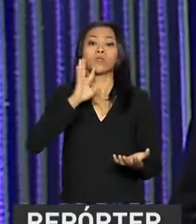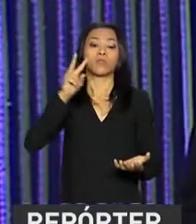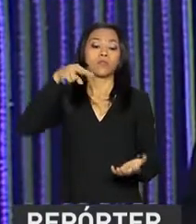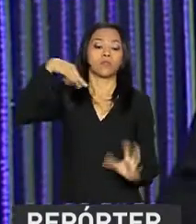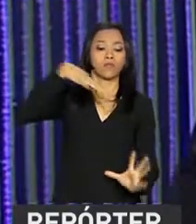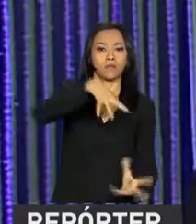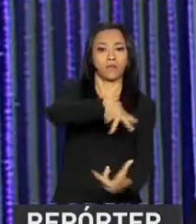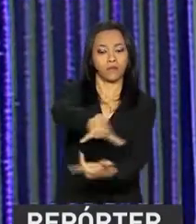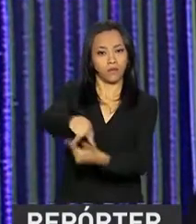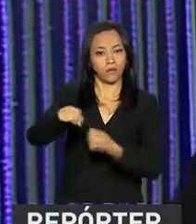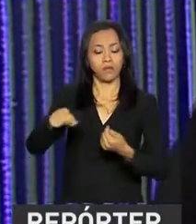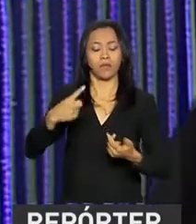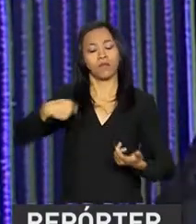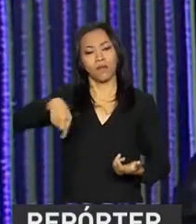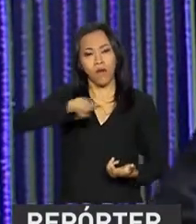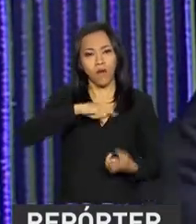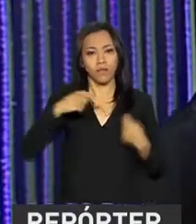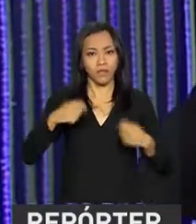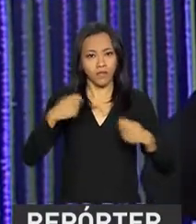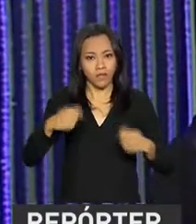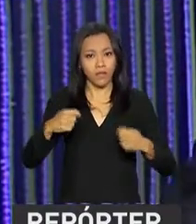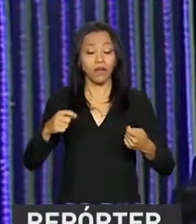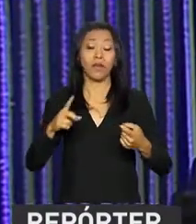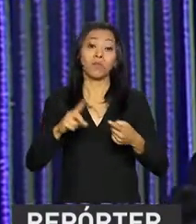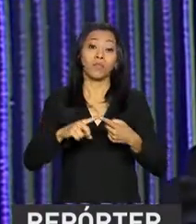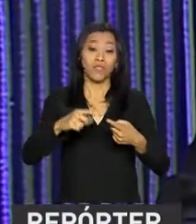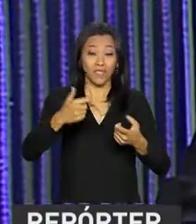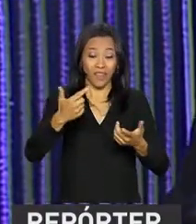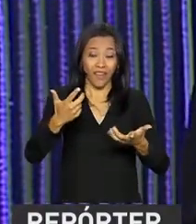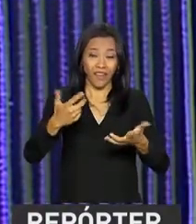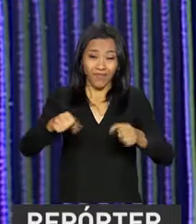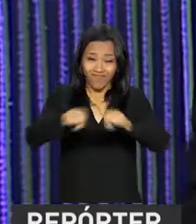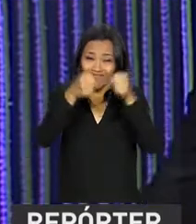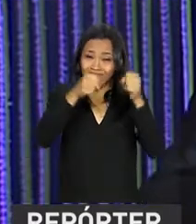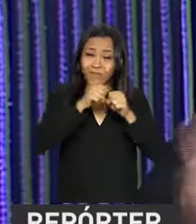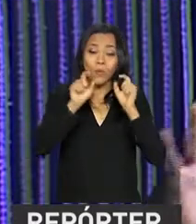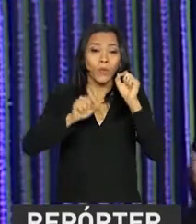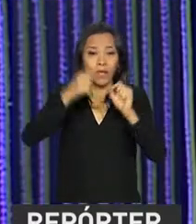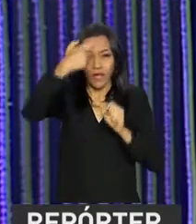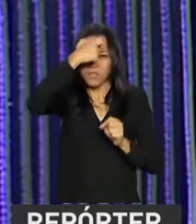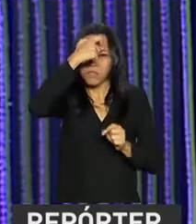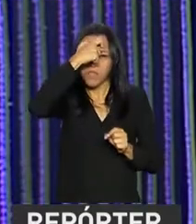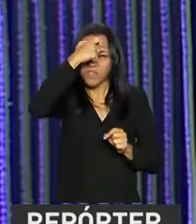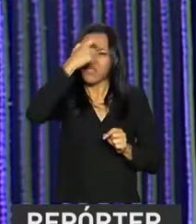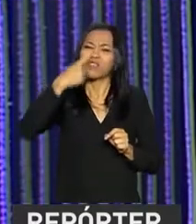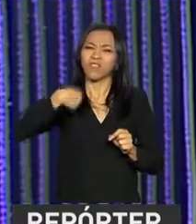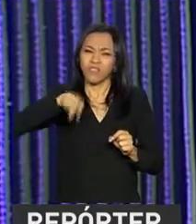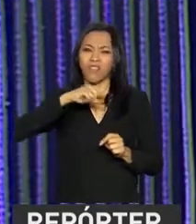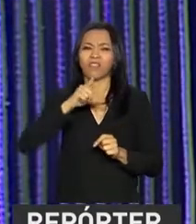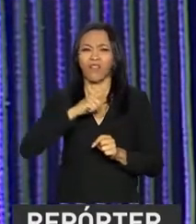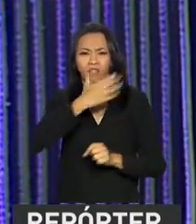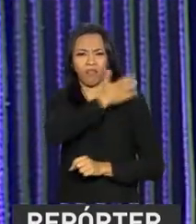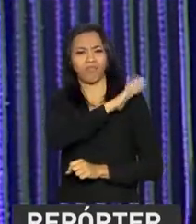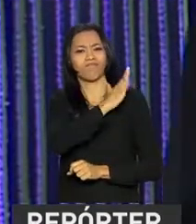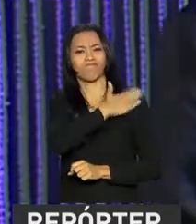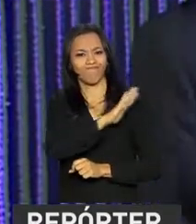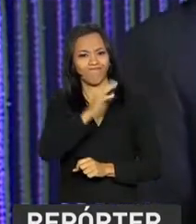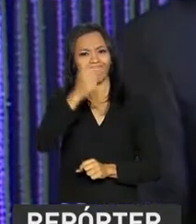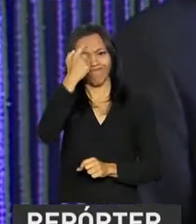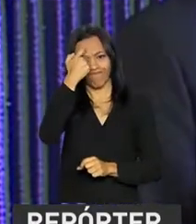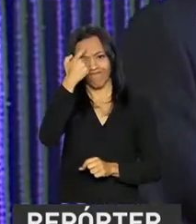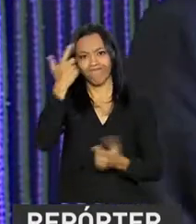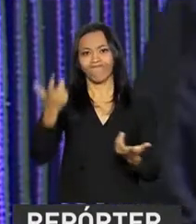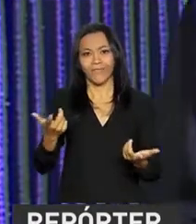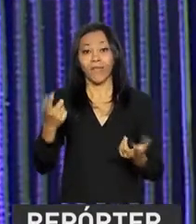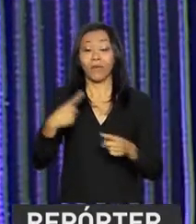simplesmente derrubarmos as fronteiras mentais que foram criadas por nós mesmos, porque a tecnologia está